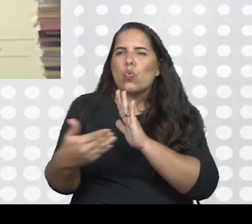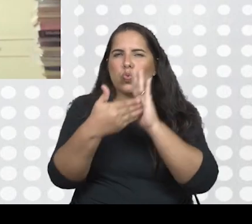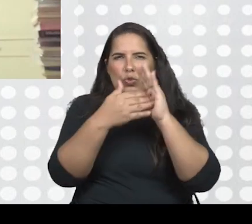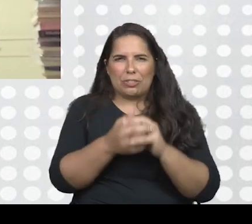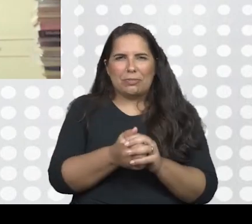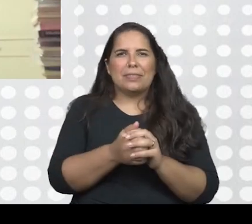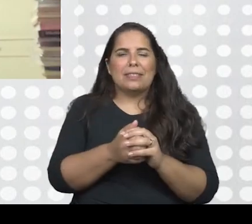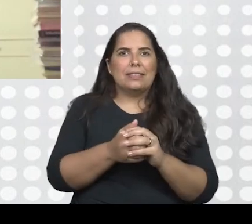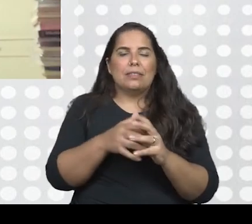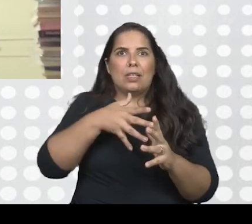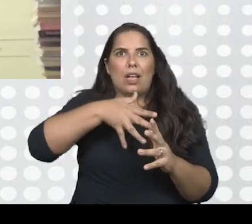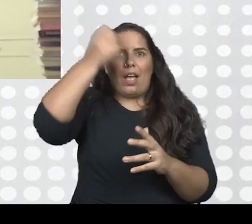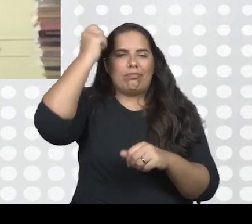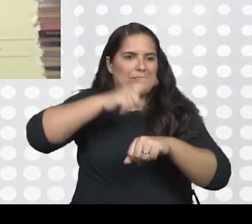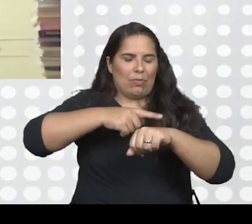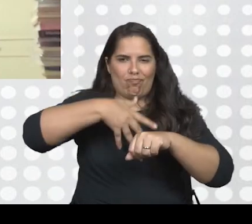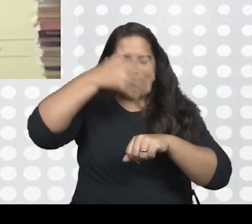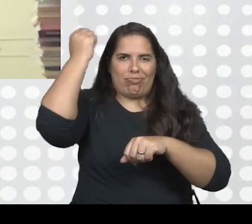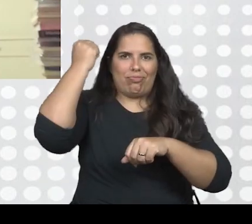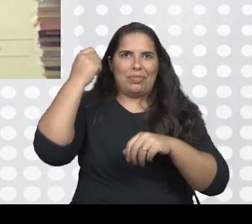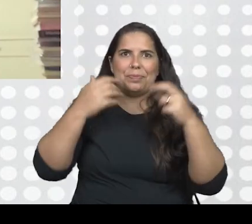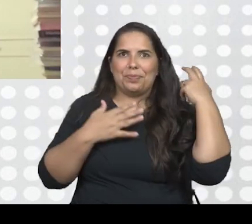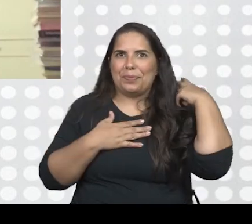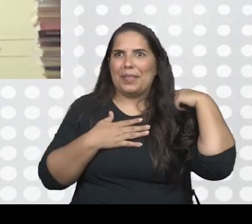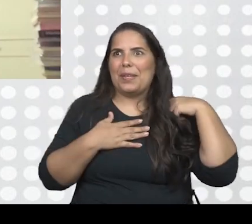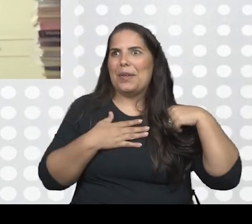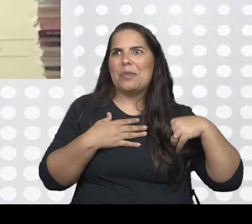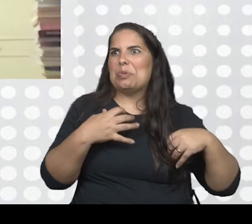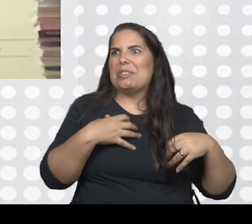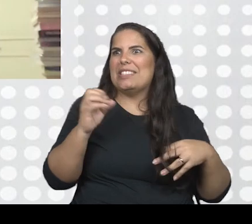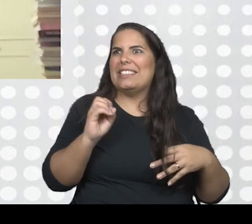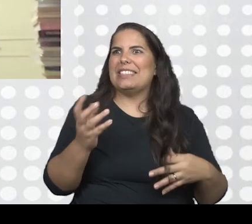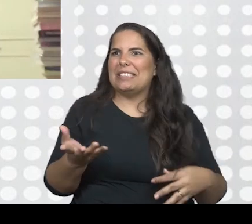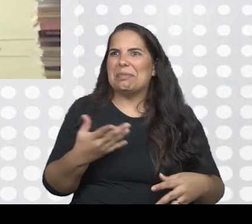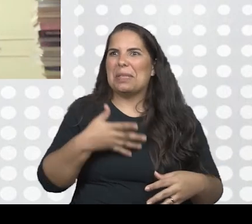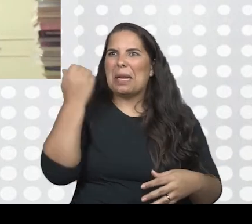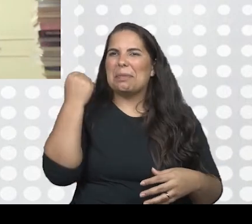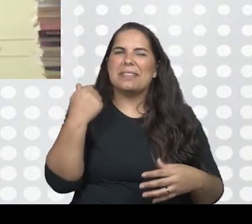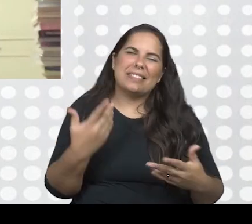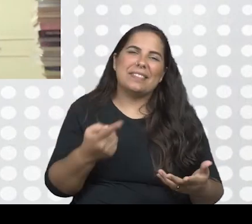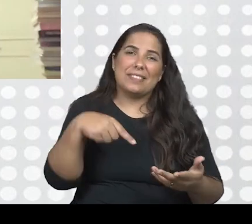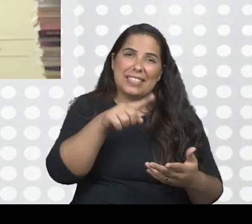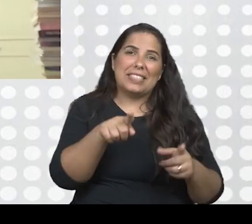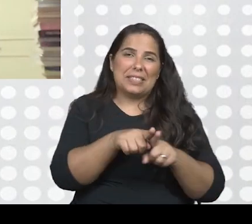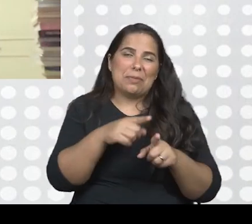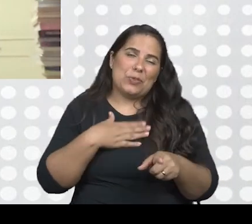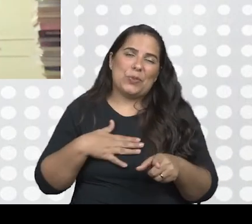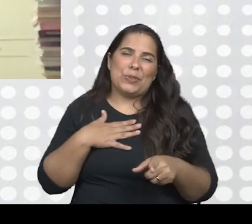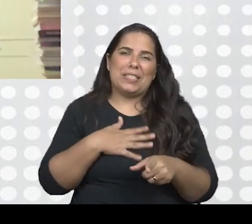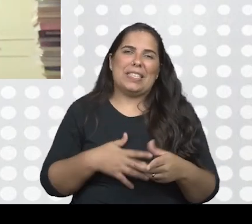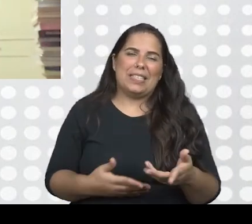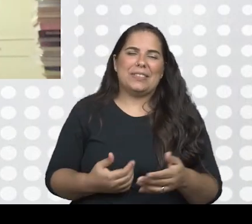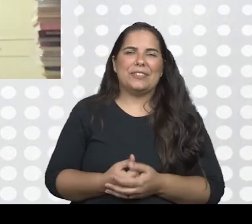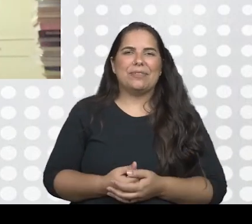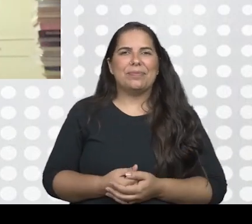né? O tempo passou voando, eu particularmente nem senti. Espero que todos aí estejam gostando, todas